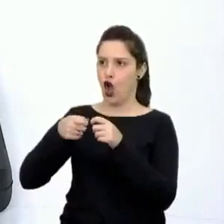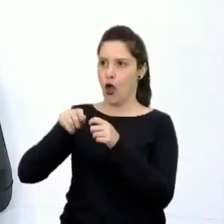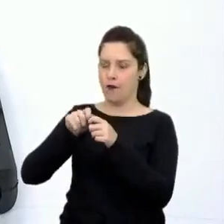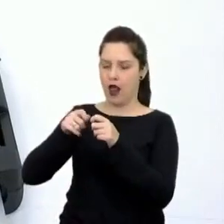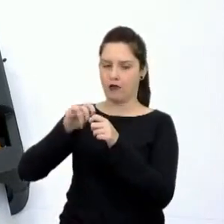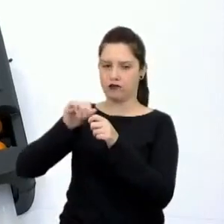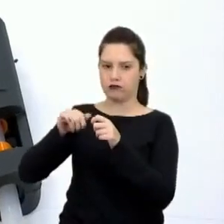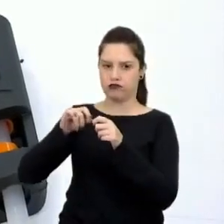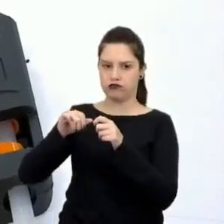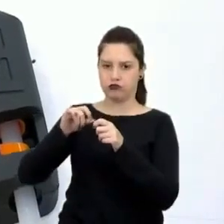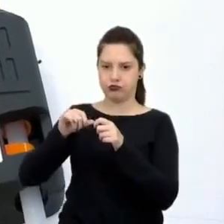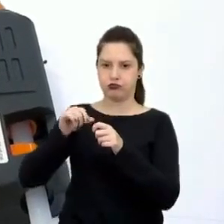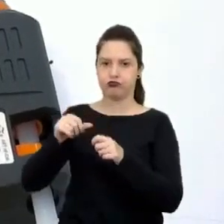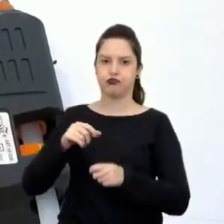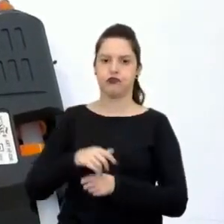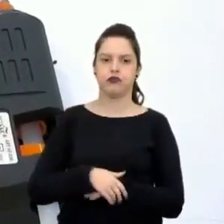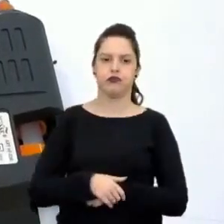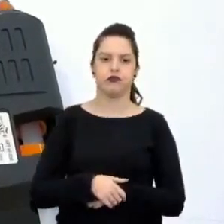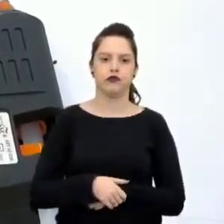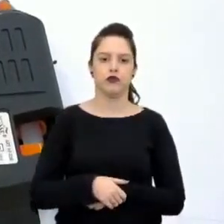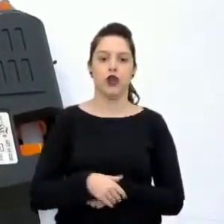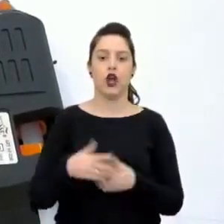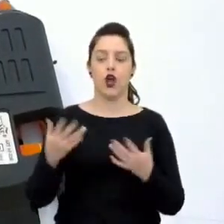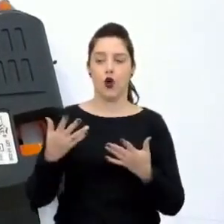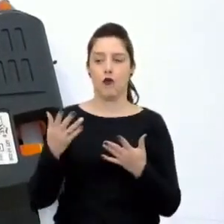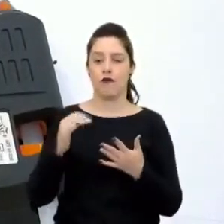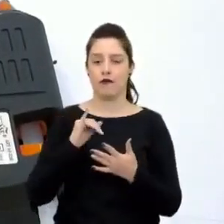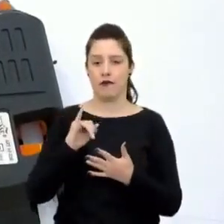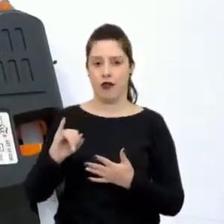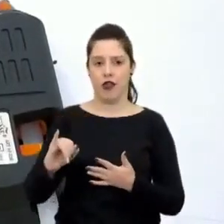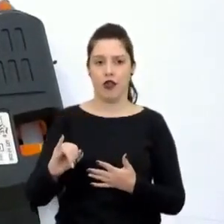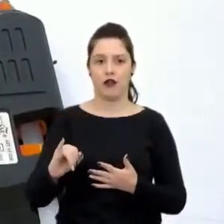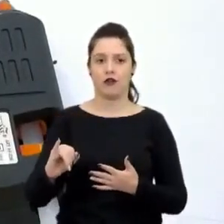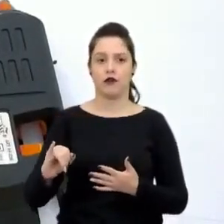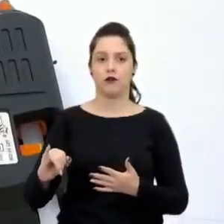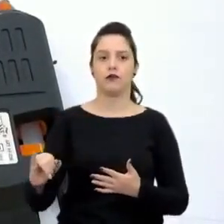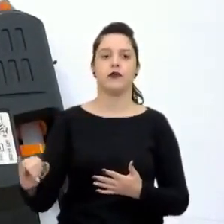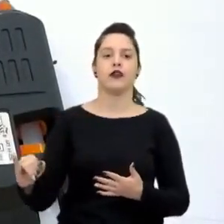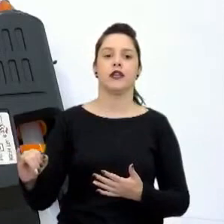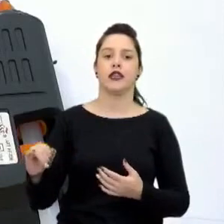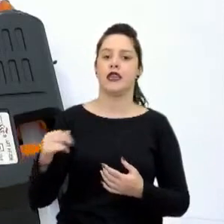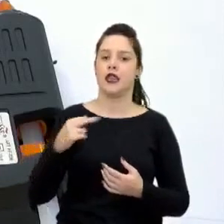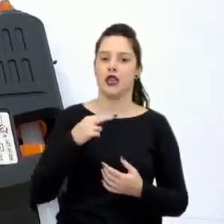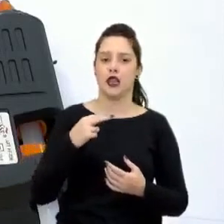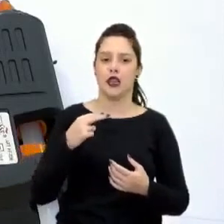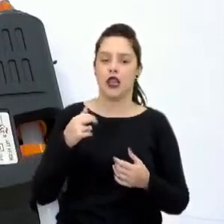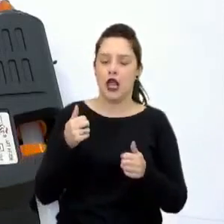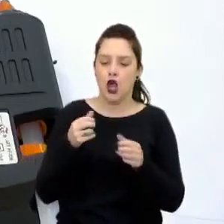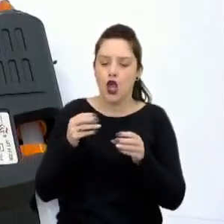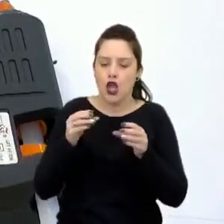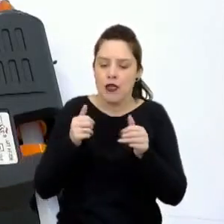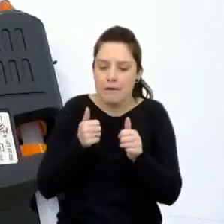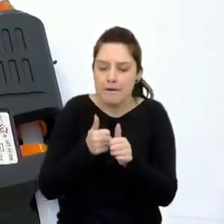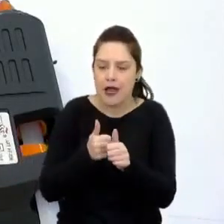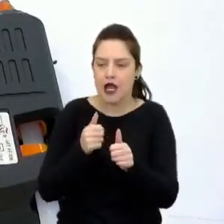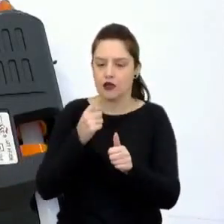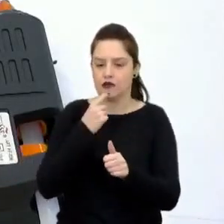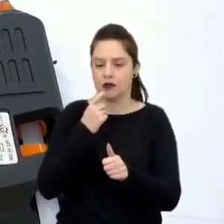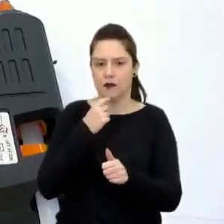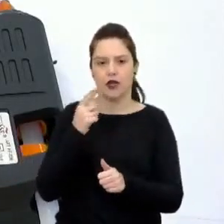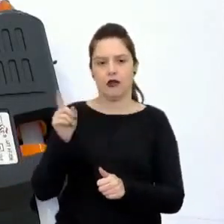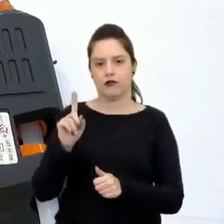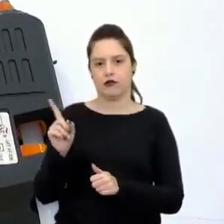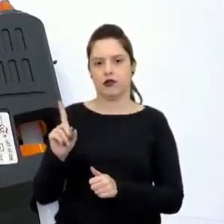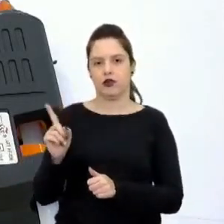mesma coisa, tá? Só que como eu falei pra vocês, eu não tô colocando no preto, o interruptor tá no vermelho. Então, ó, vermelho,